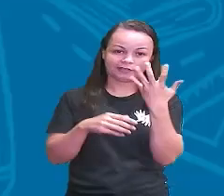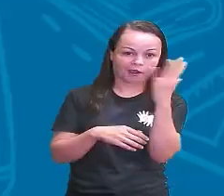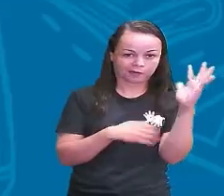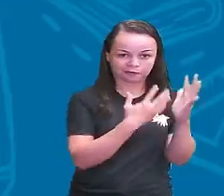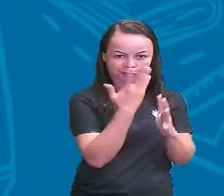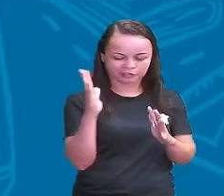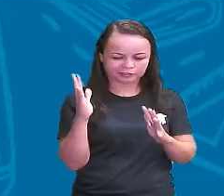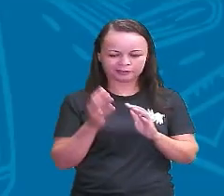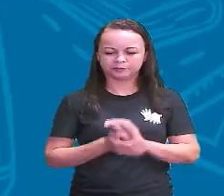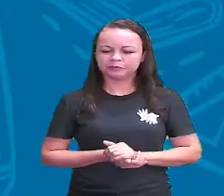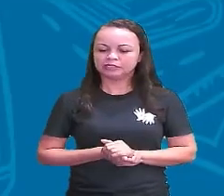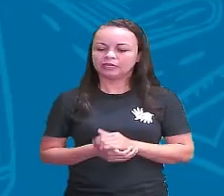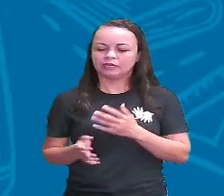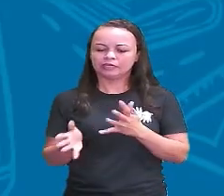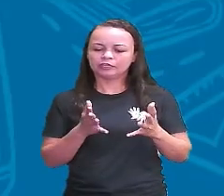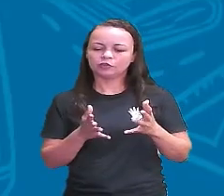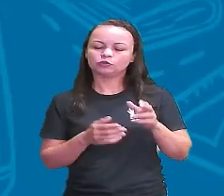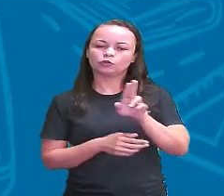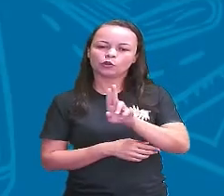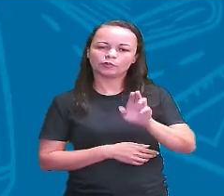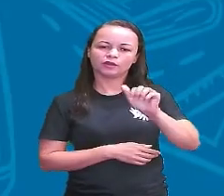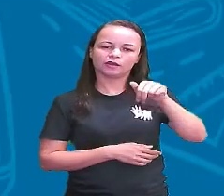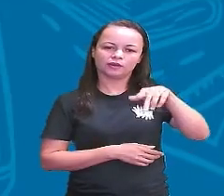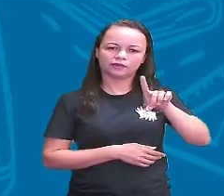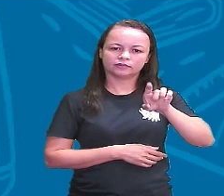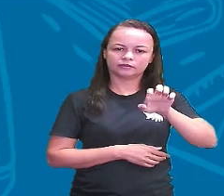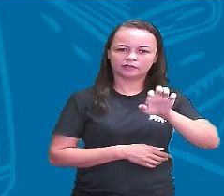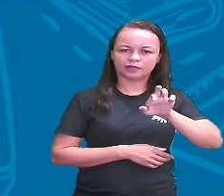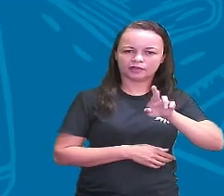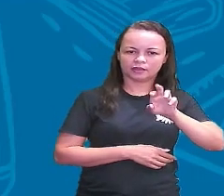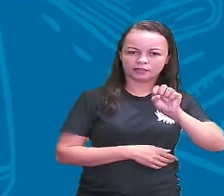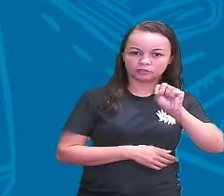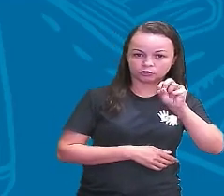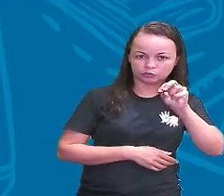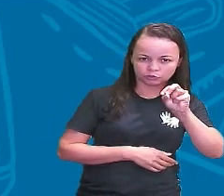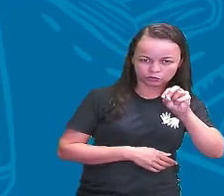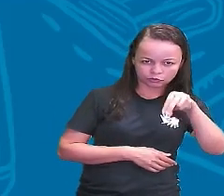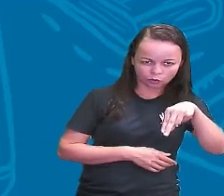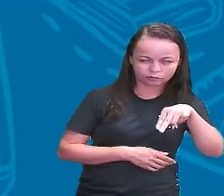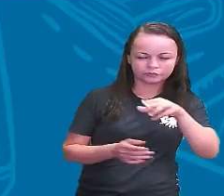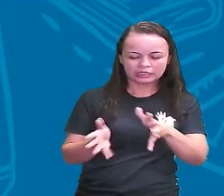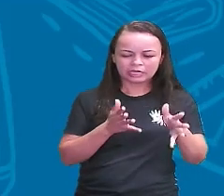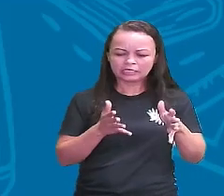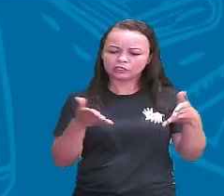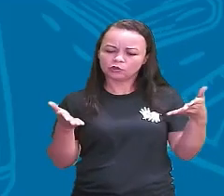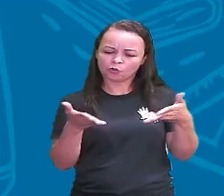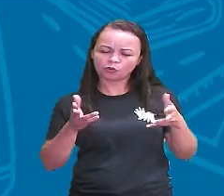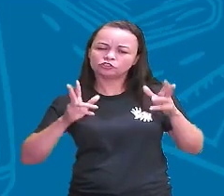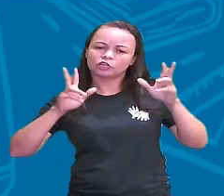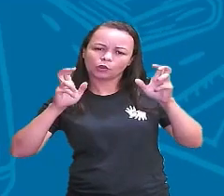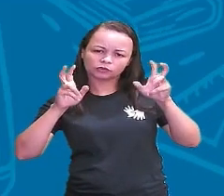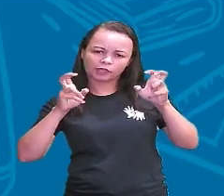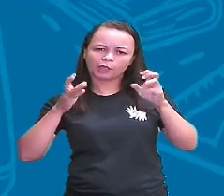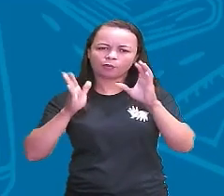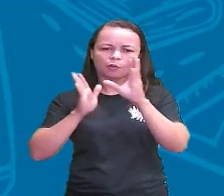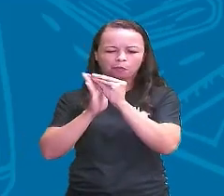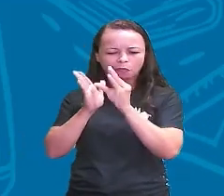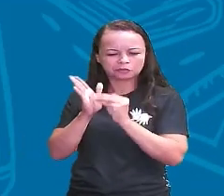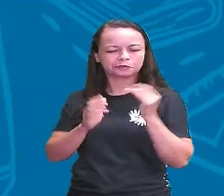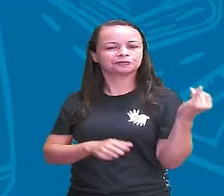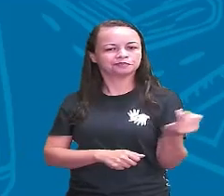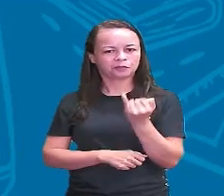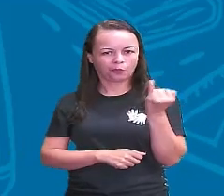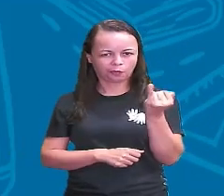Anderson Rodrigues e nessa aula a gente vai aprender mais uma vez a respeito de um conteúdo muito importante, tá